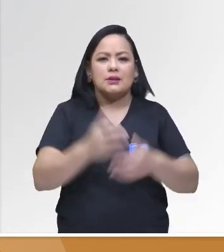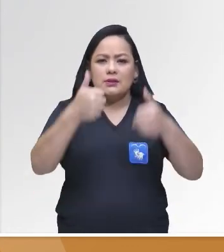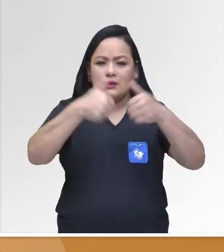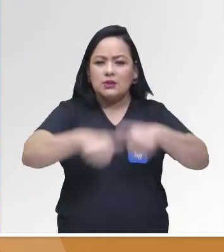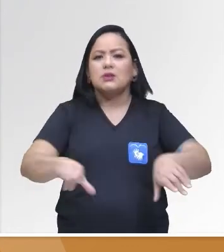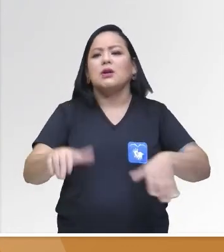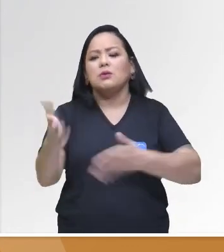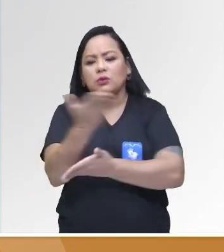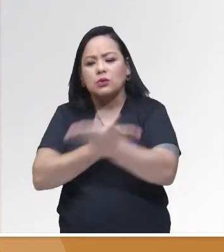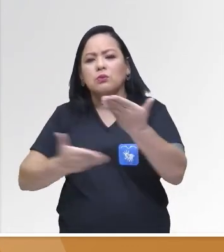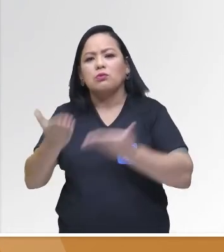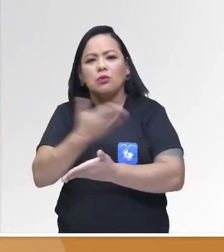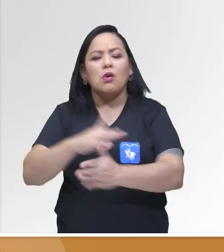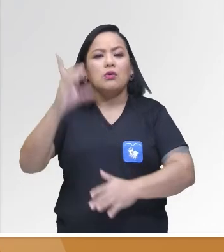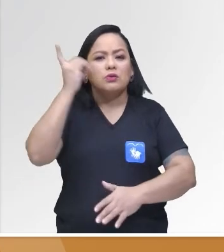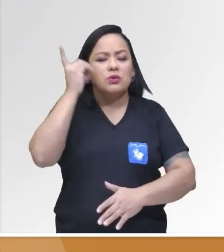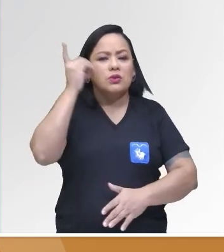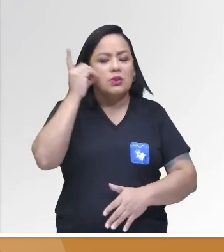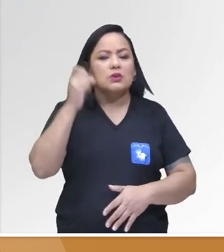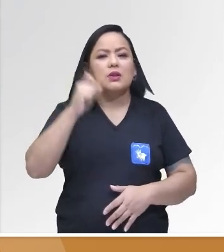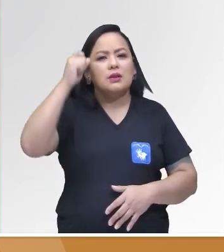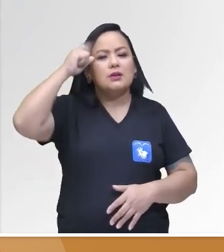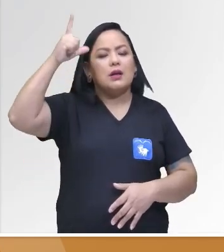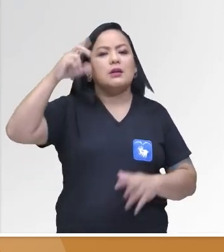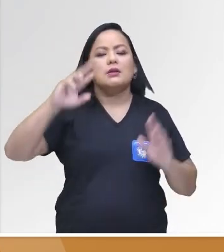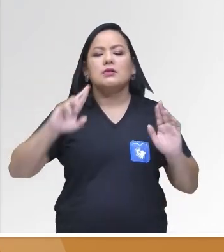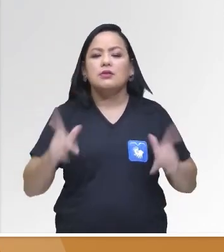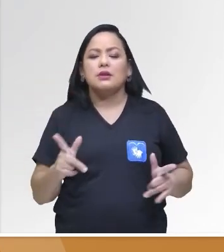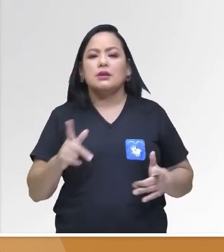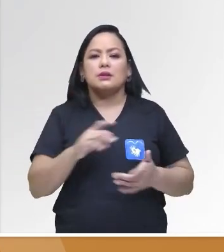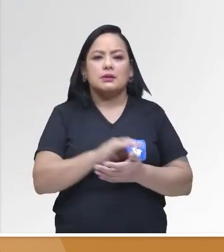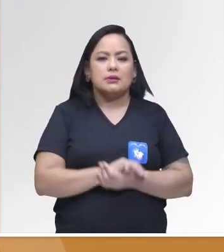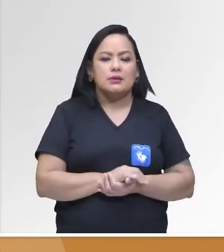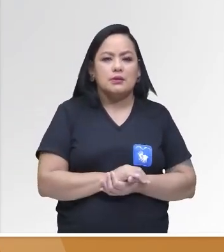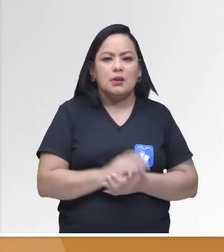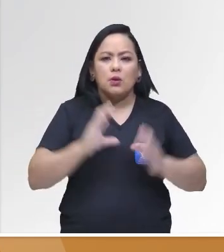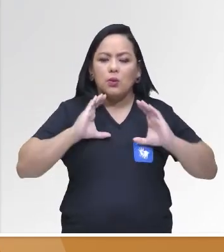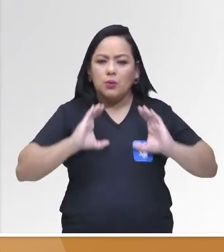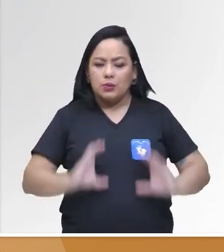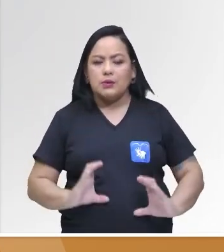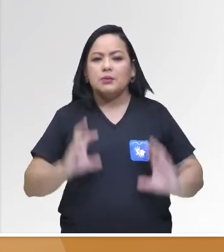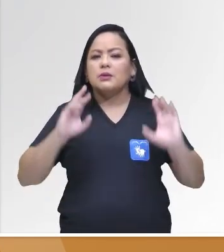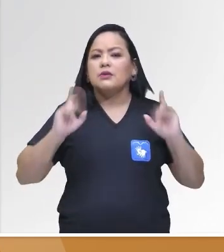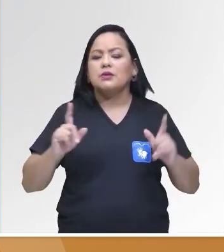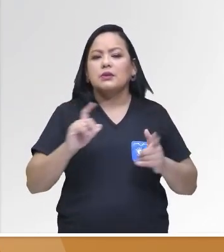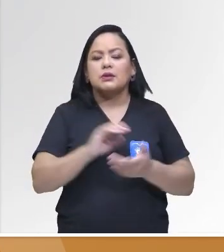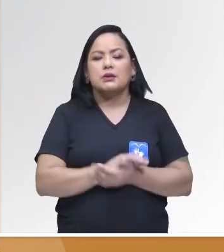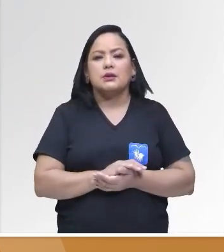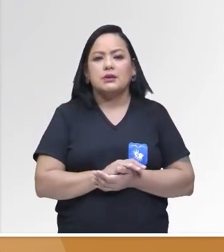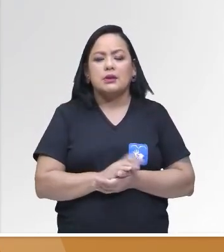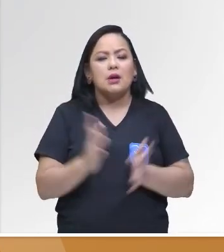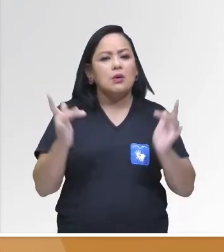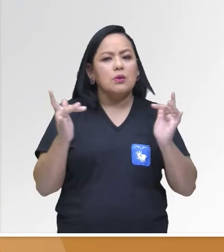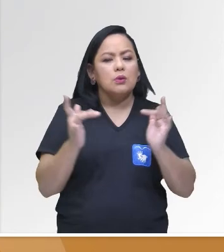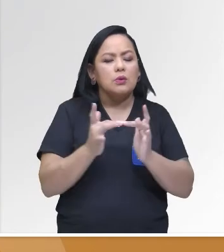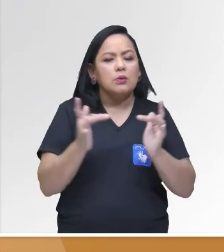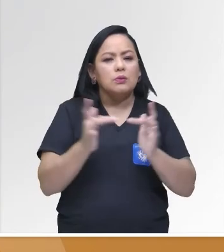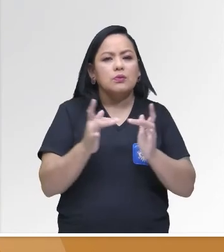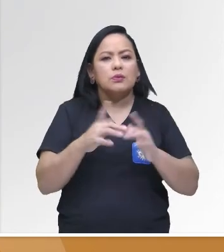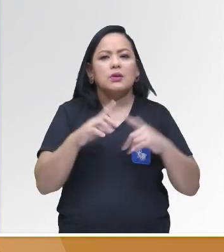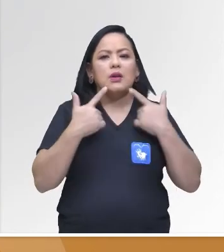presentes no nosso dia a dia. Ideias diferentes, comportamento, contato com